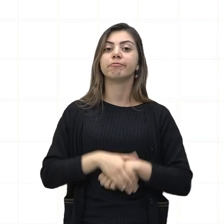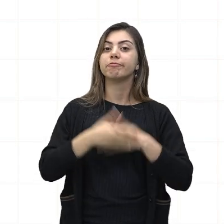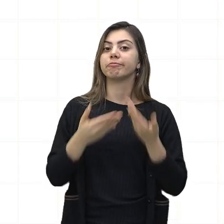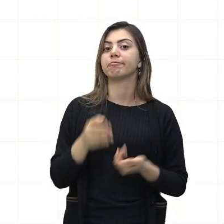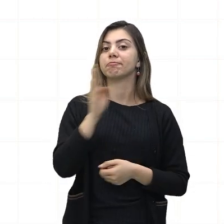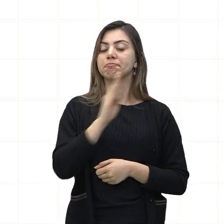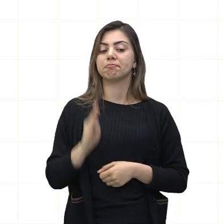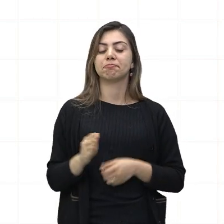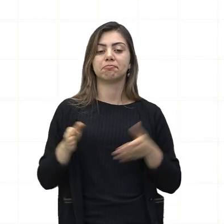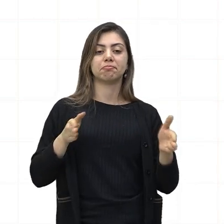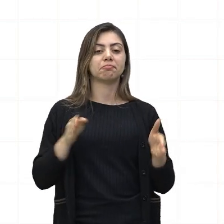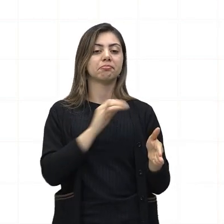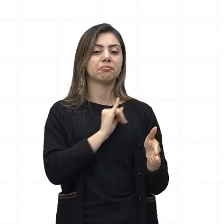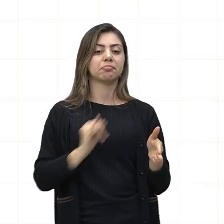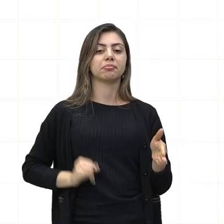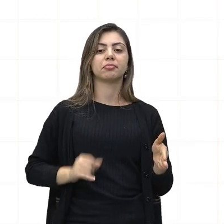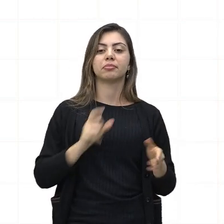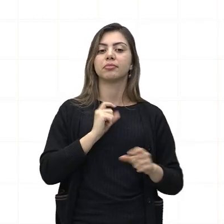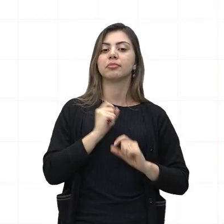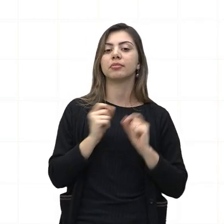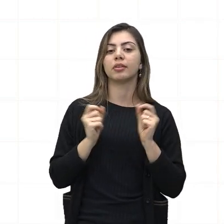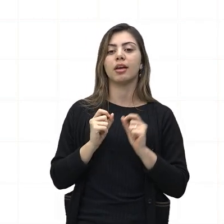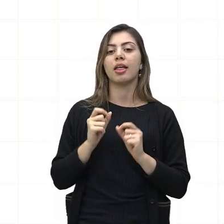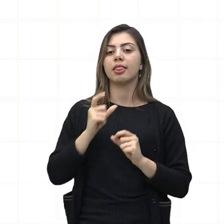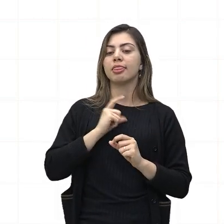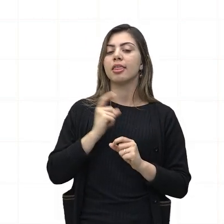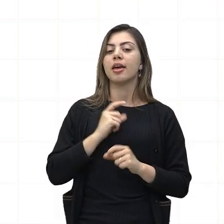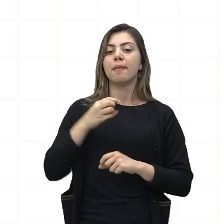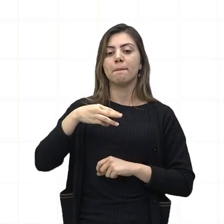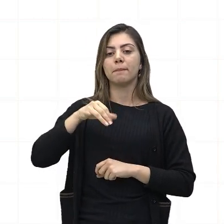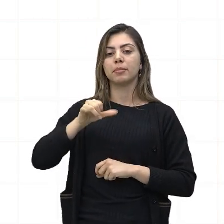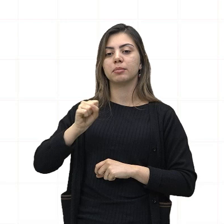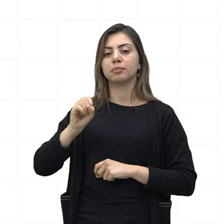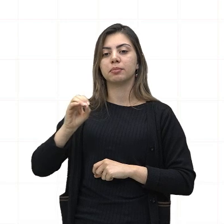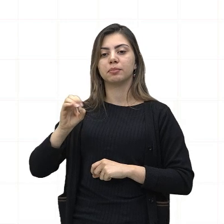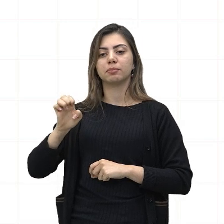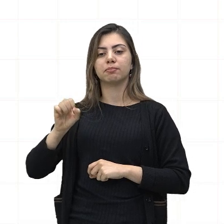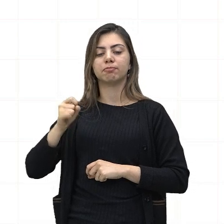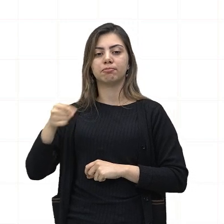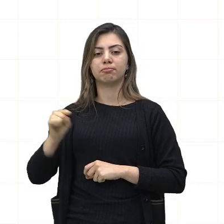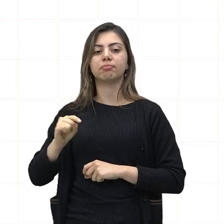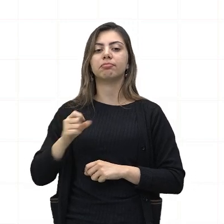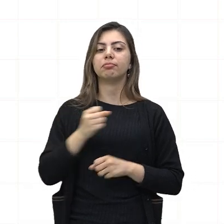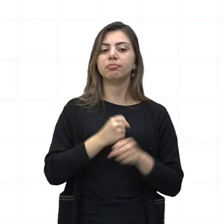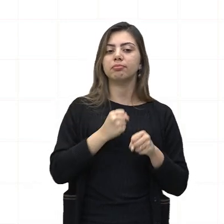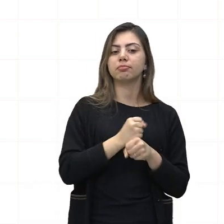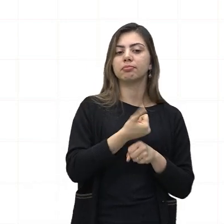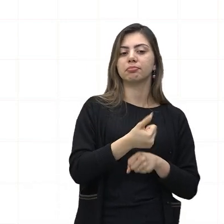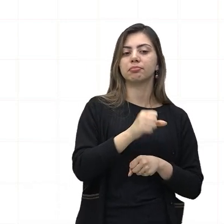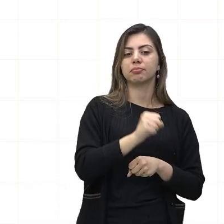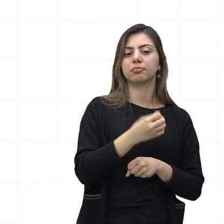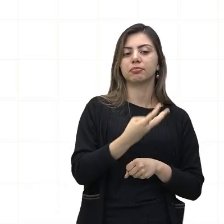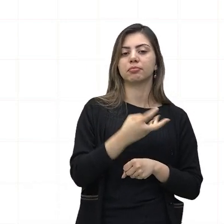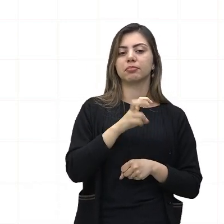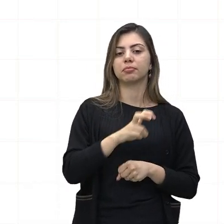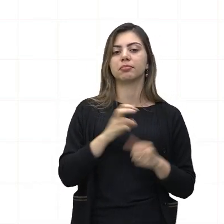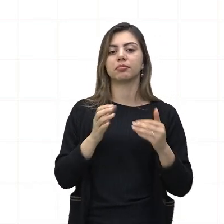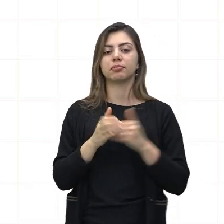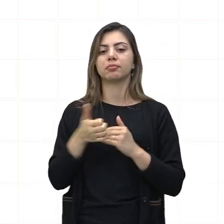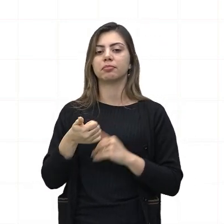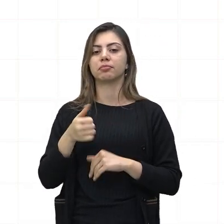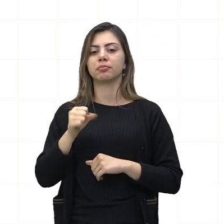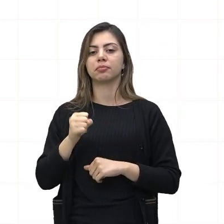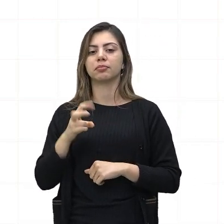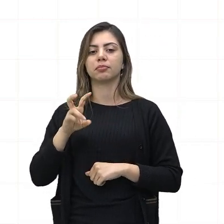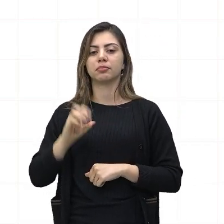Brasil Imperial, Regulamento das Missões de 1845 e a Lei de Terras de 1850. Então, depois do Diretório dos Índios, nós temos então o Regulamento